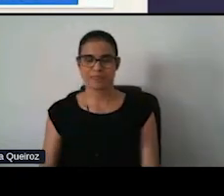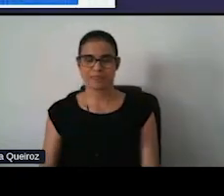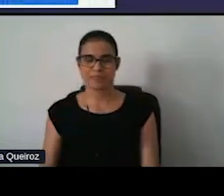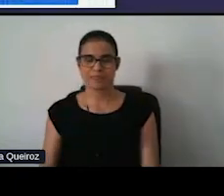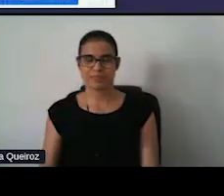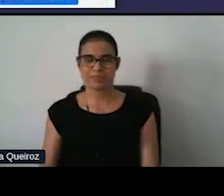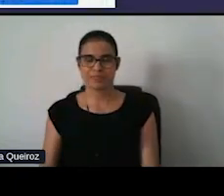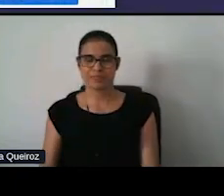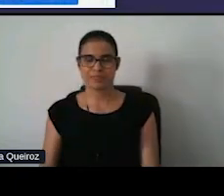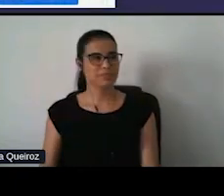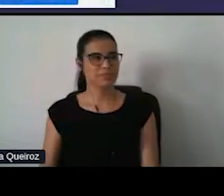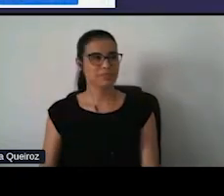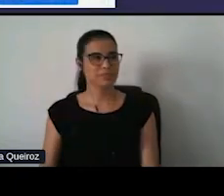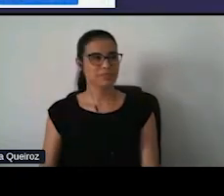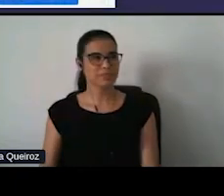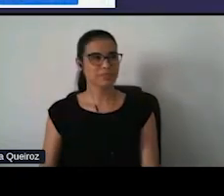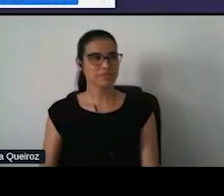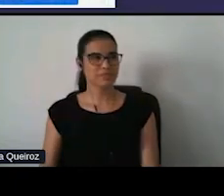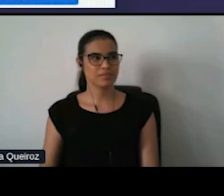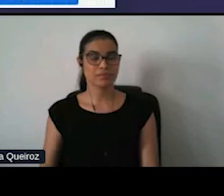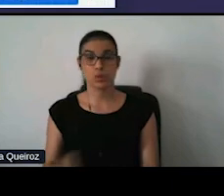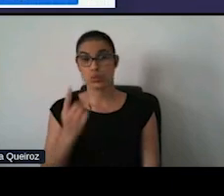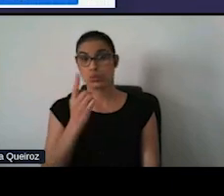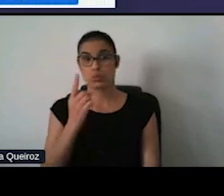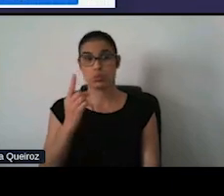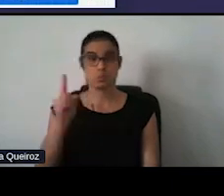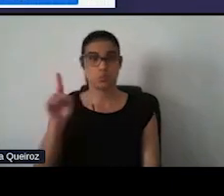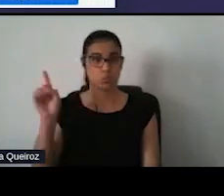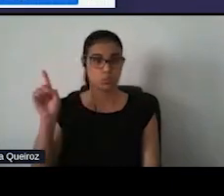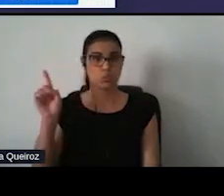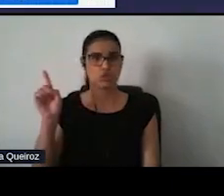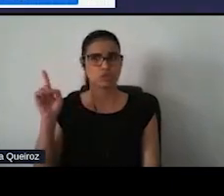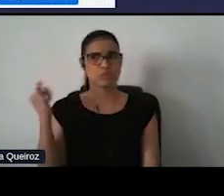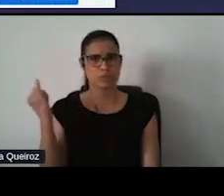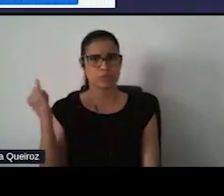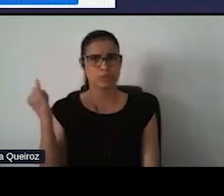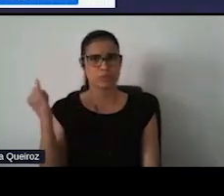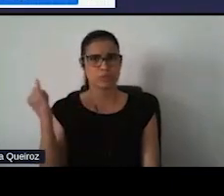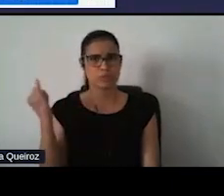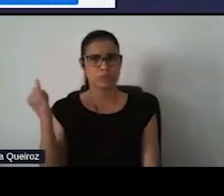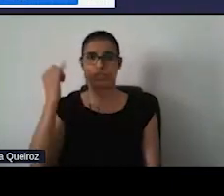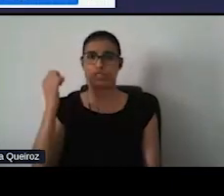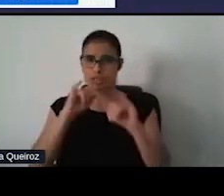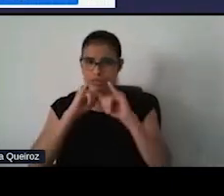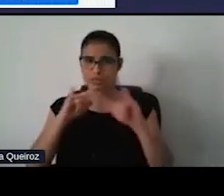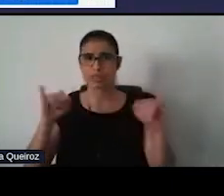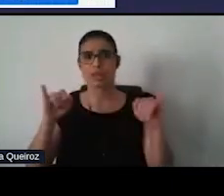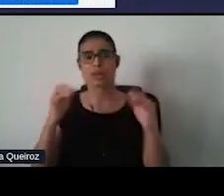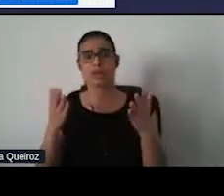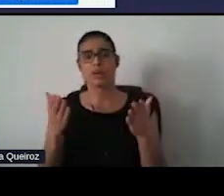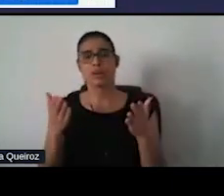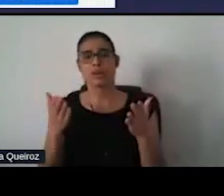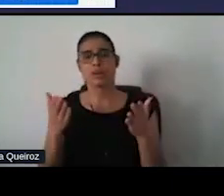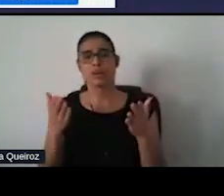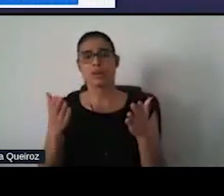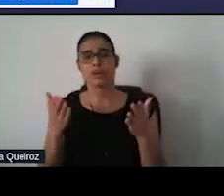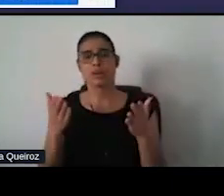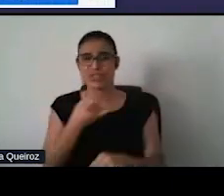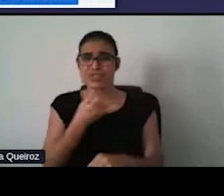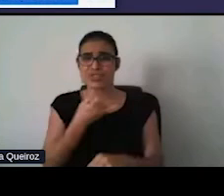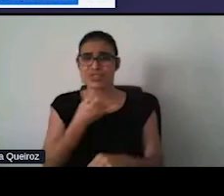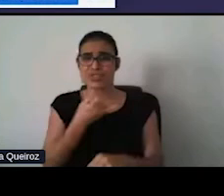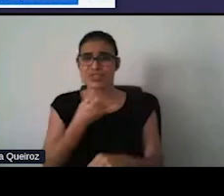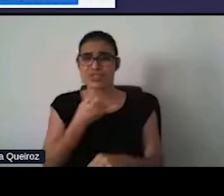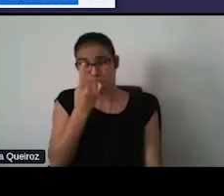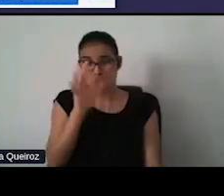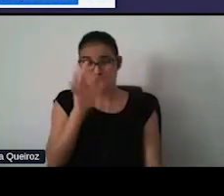Por último, mas não menos importante, eu queria dizer que a gente hoje, infelizmente, tem menos de 1% dos